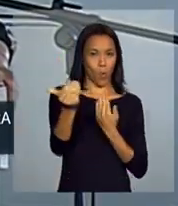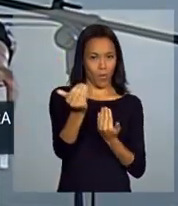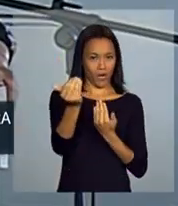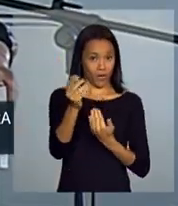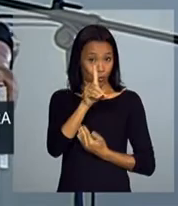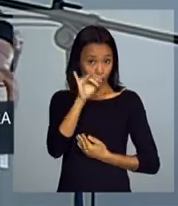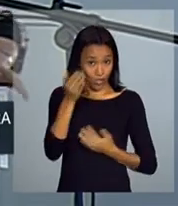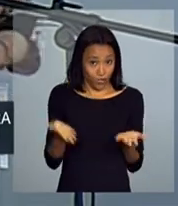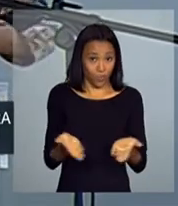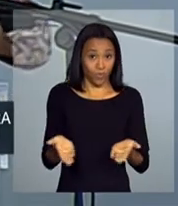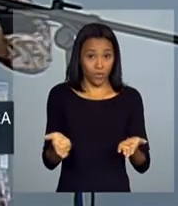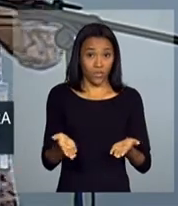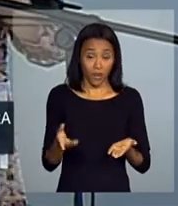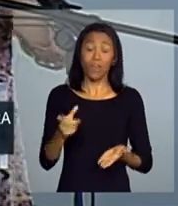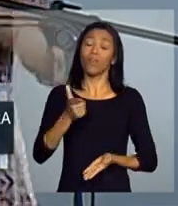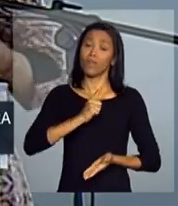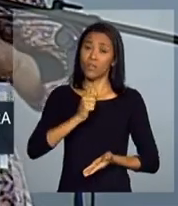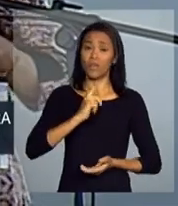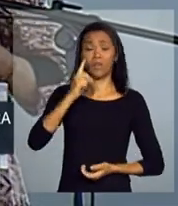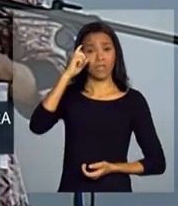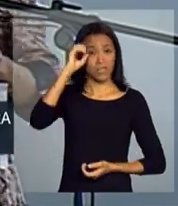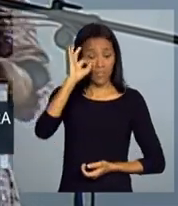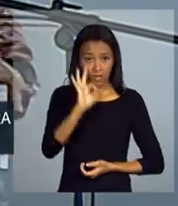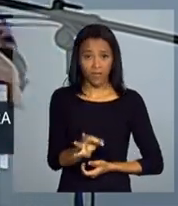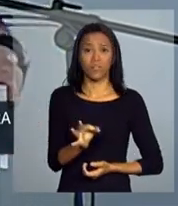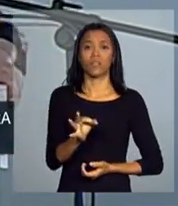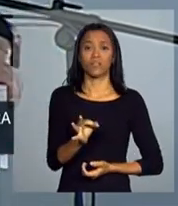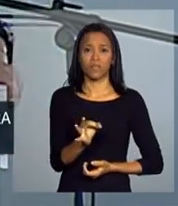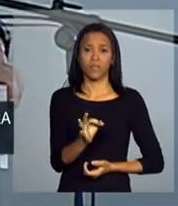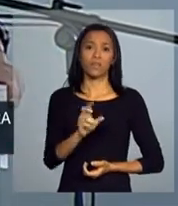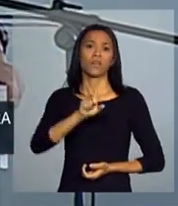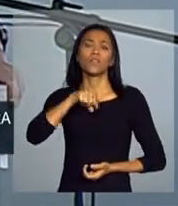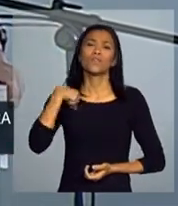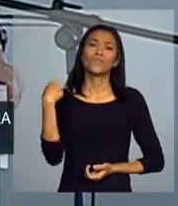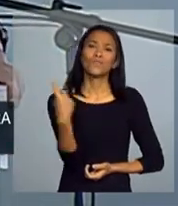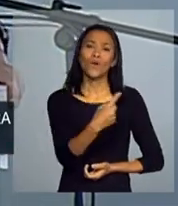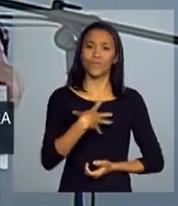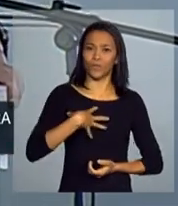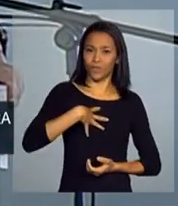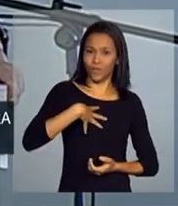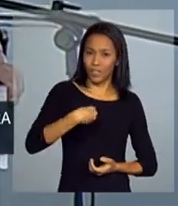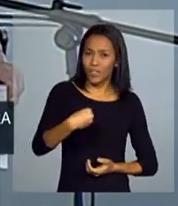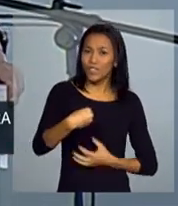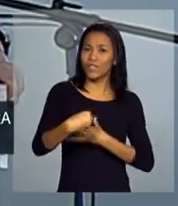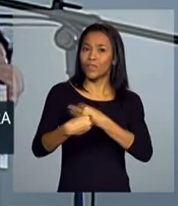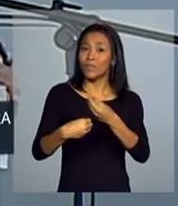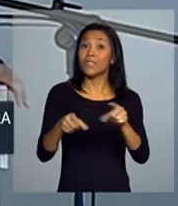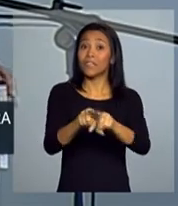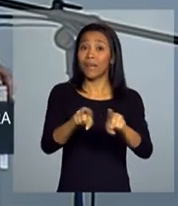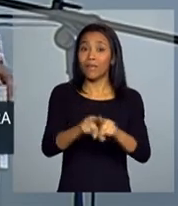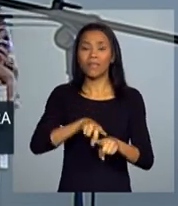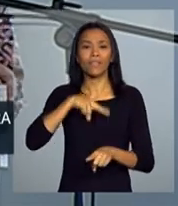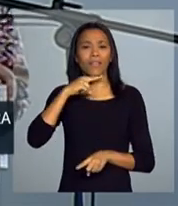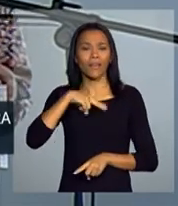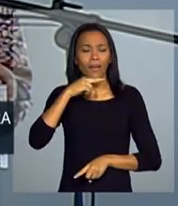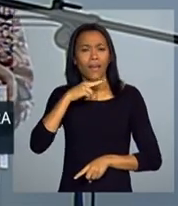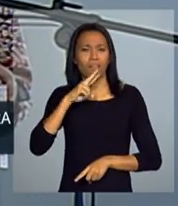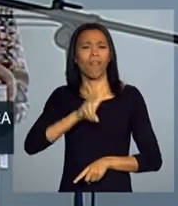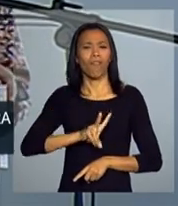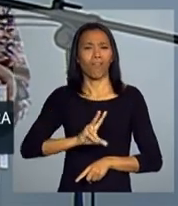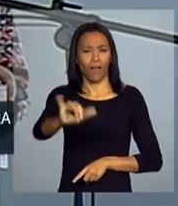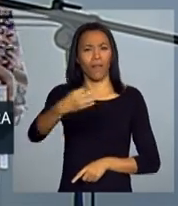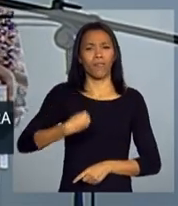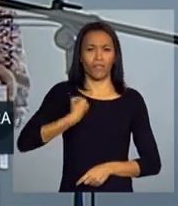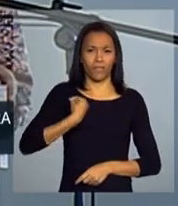hoje. E eu tenho certeza que os nossos filhos e os nossos netos viverão